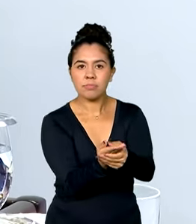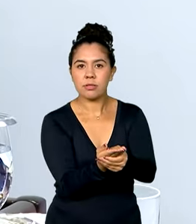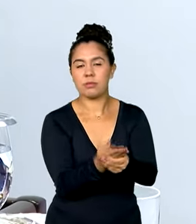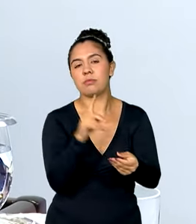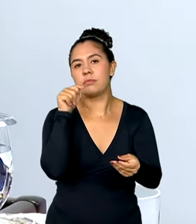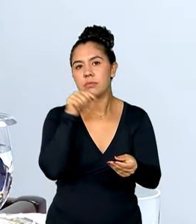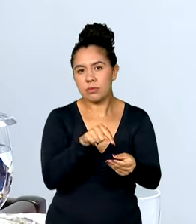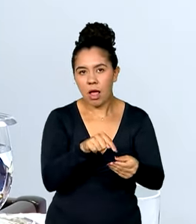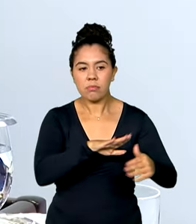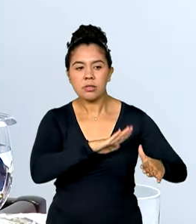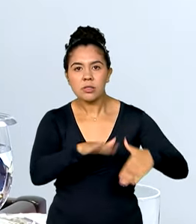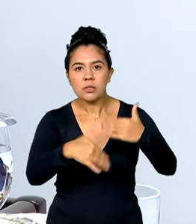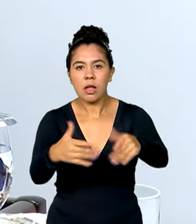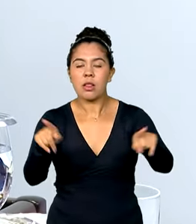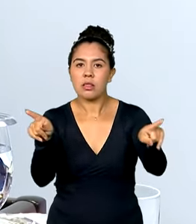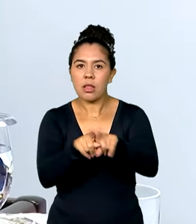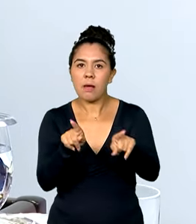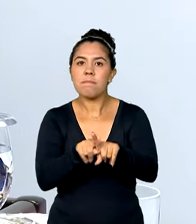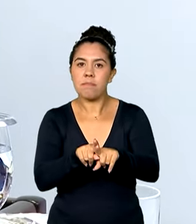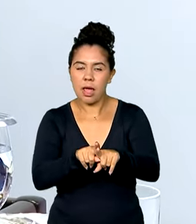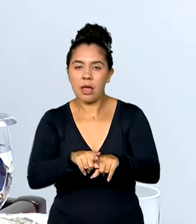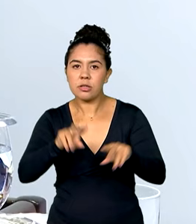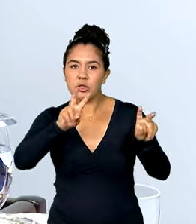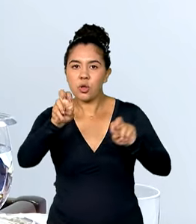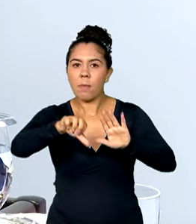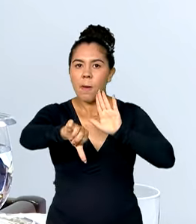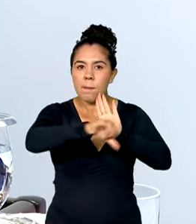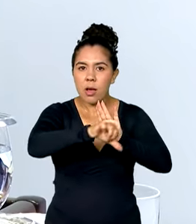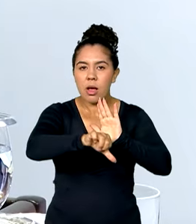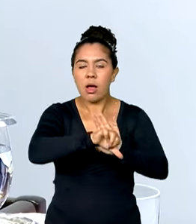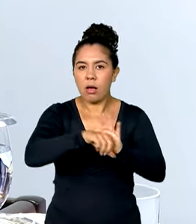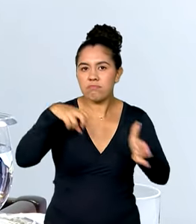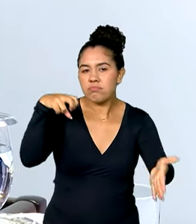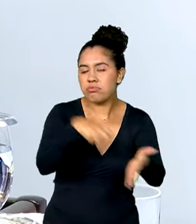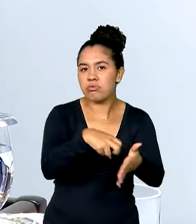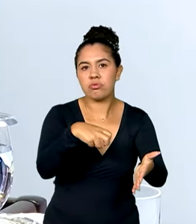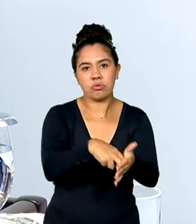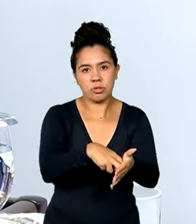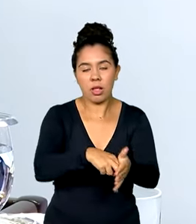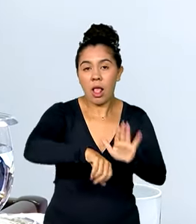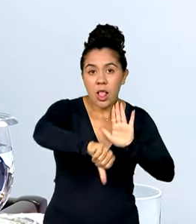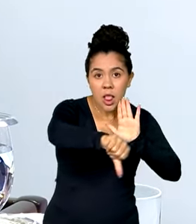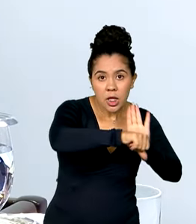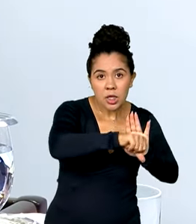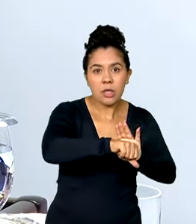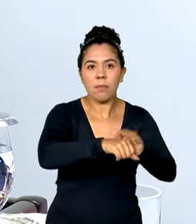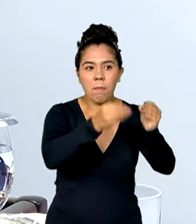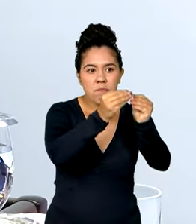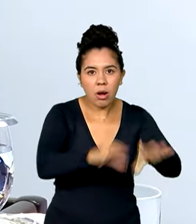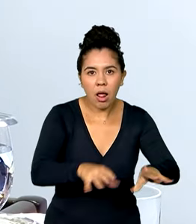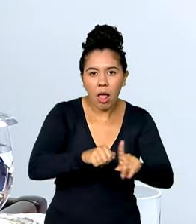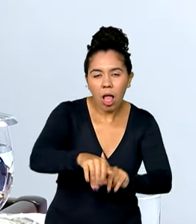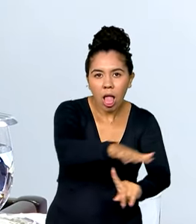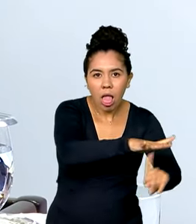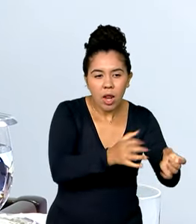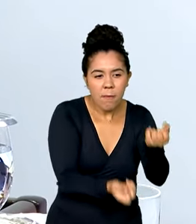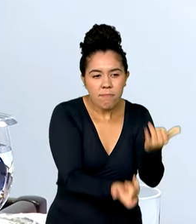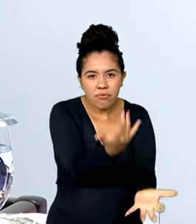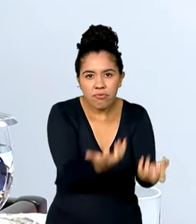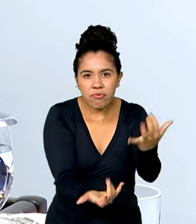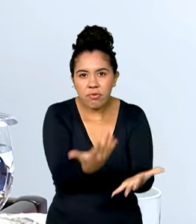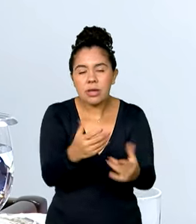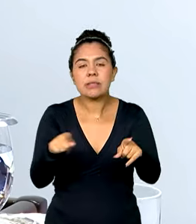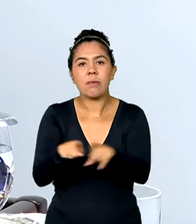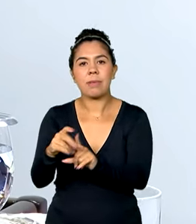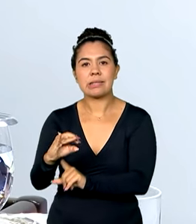inquéritos e ações envolvendo a punição de infrações ambientais, tanto criminais quanto cíveis, inclusive questões